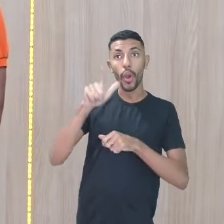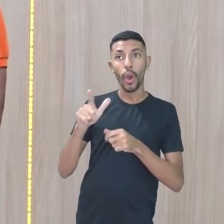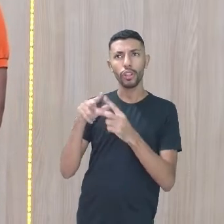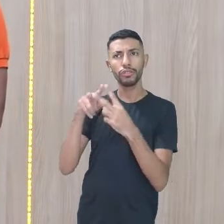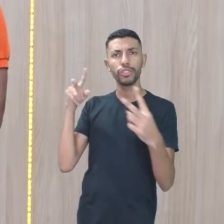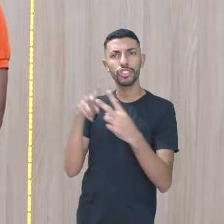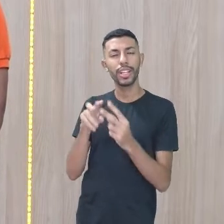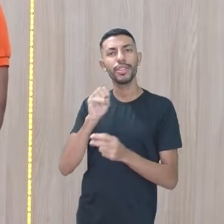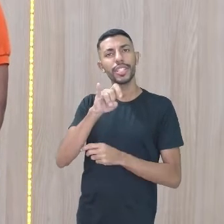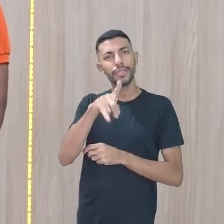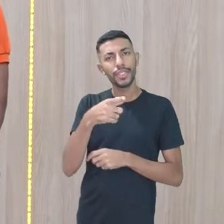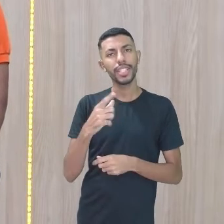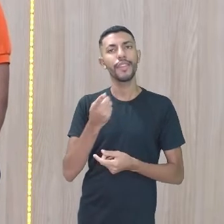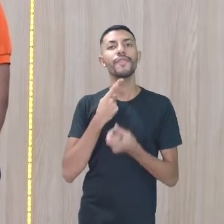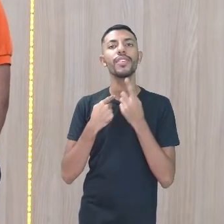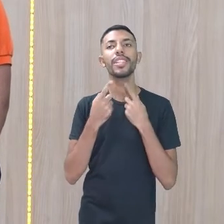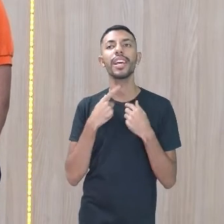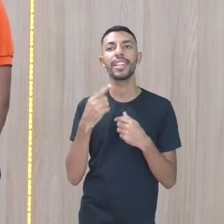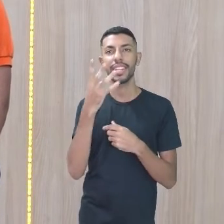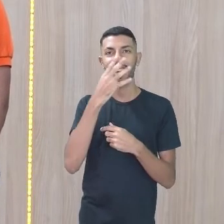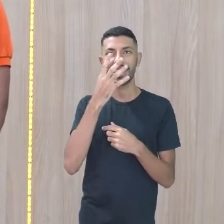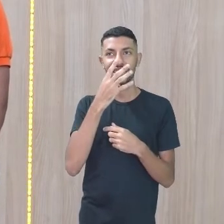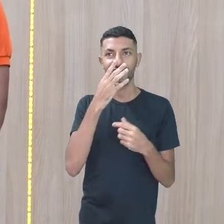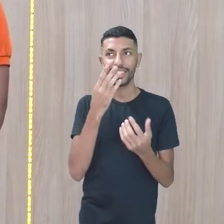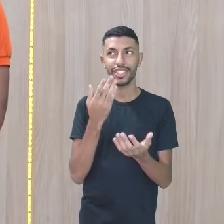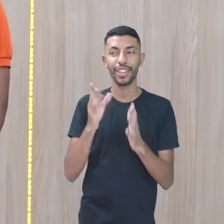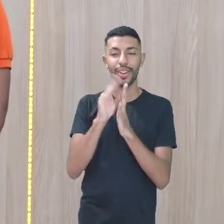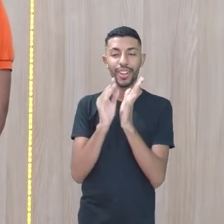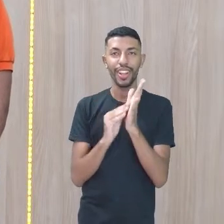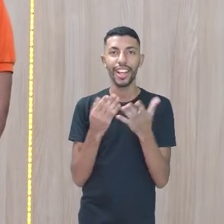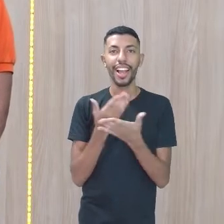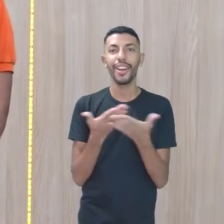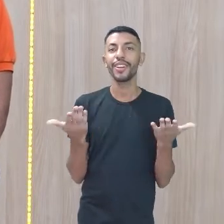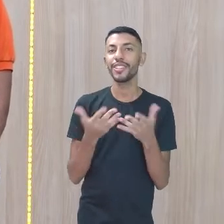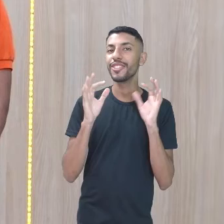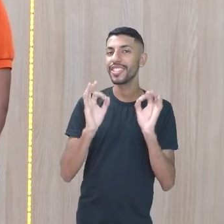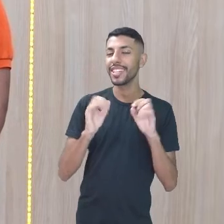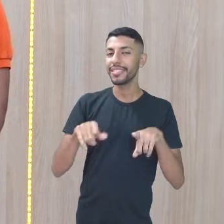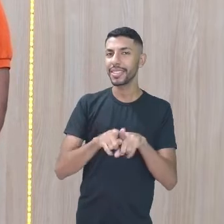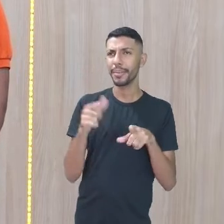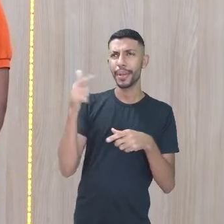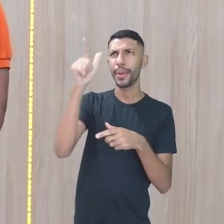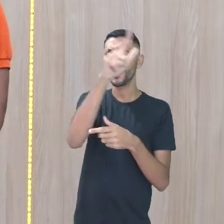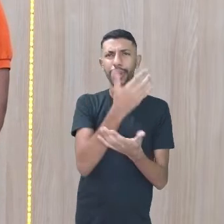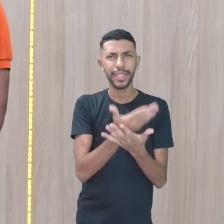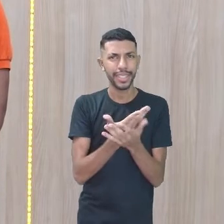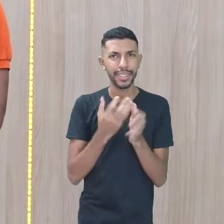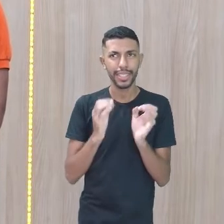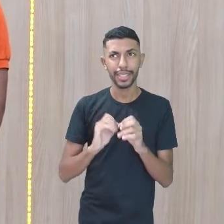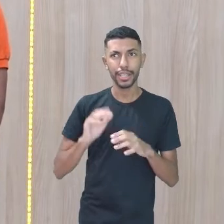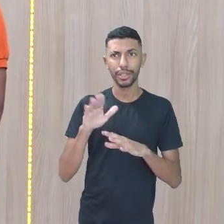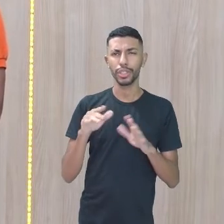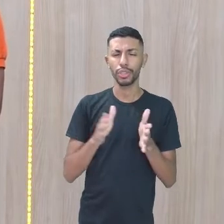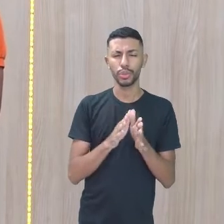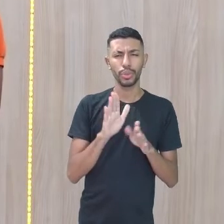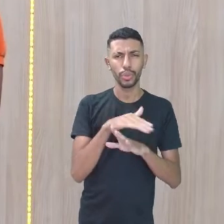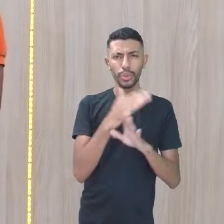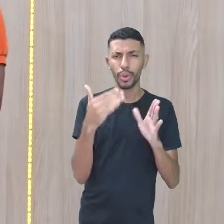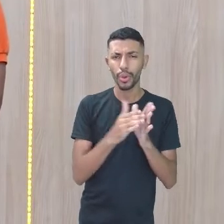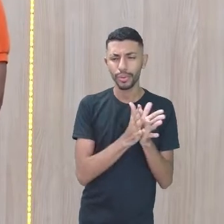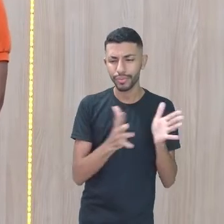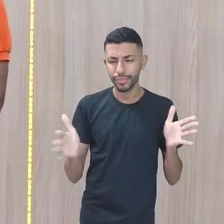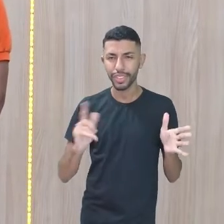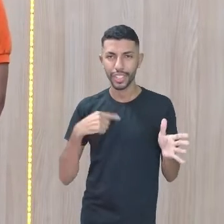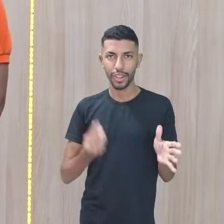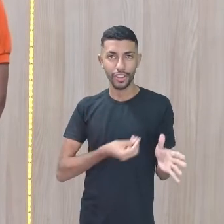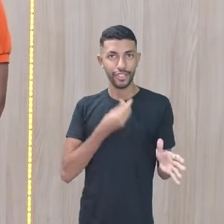digitais, caso você queira reassistir o conteúdo da aula de hoje e de todas as outras aulas durante todo esse tempo que a gente está aqui, tá certo?